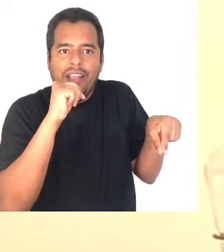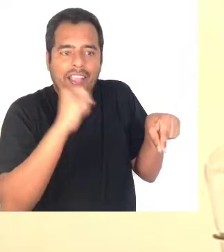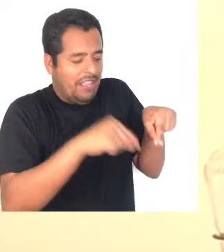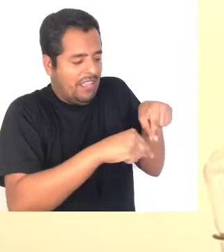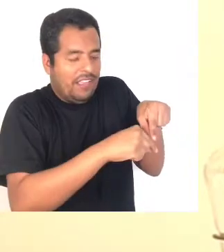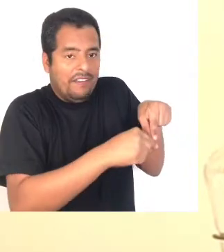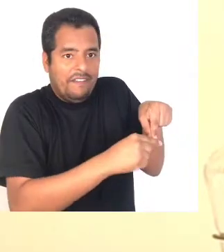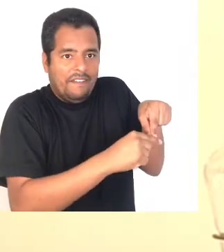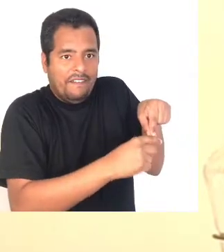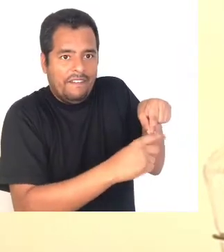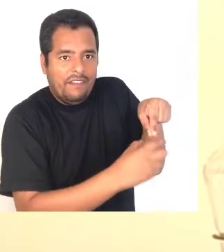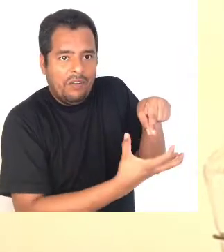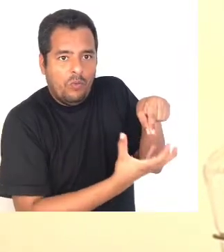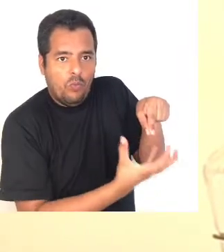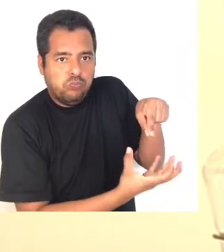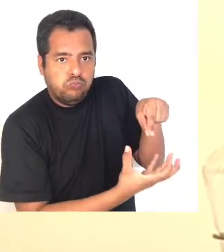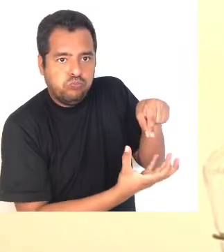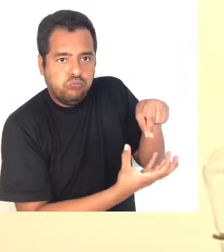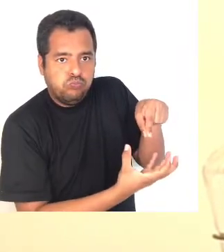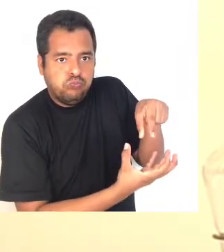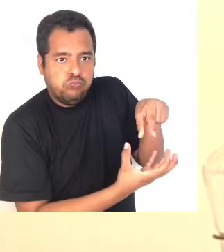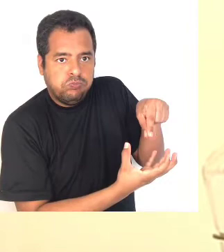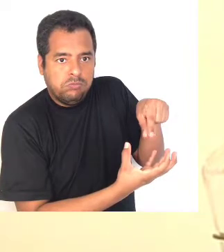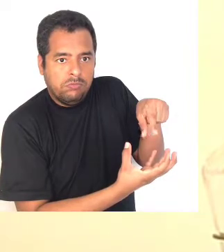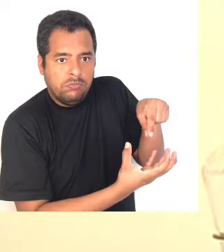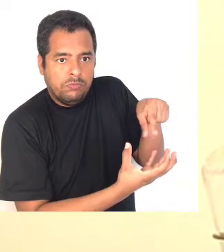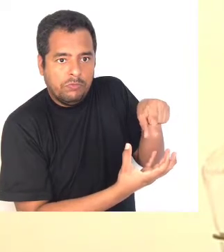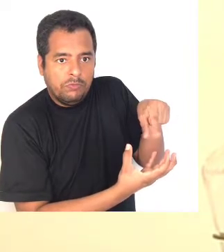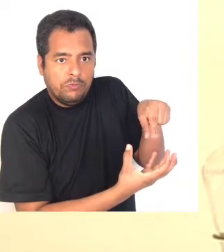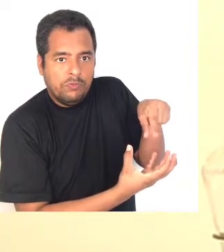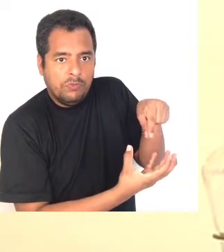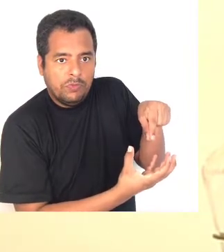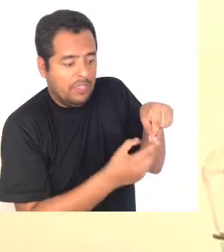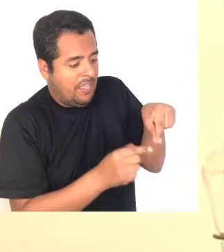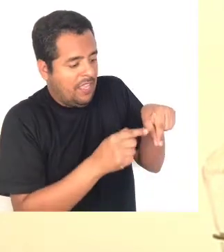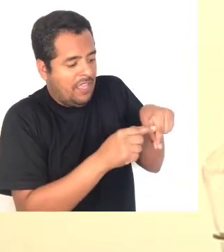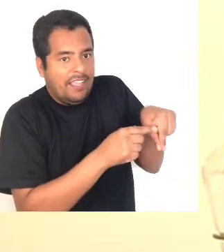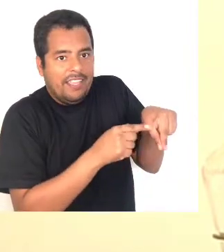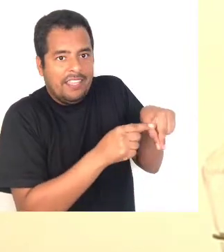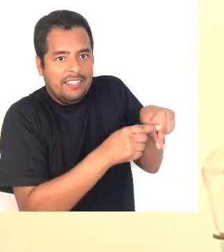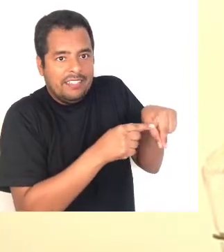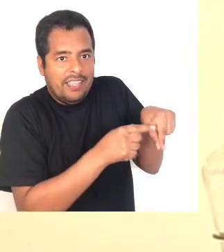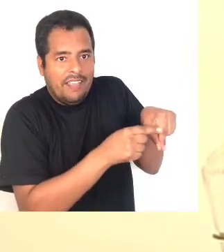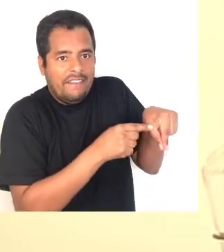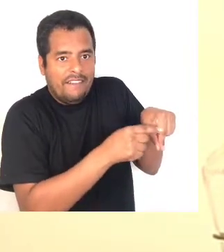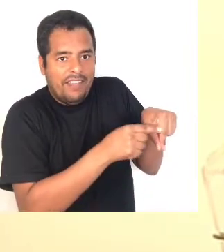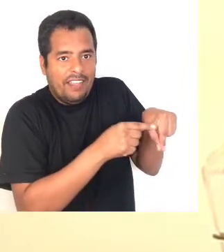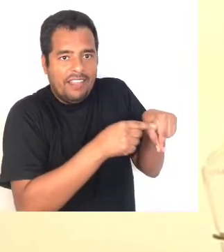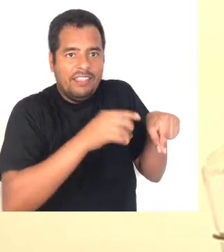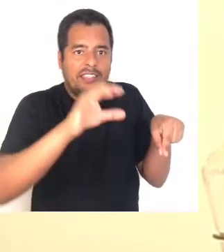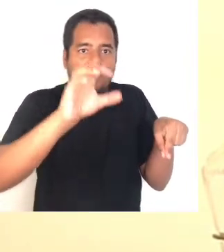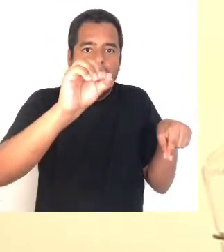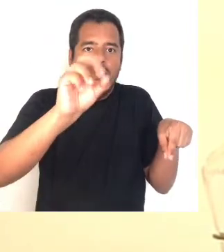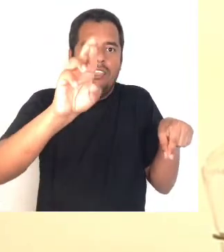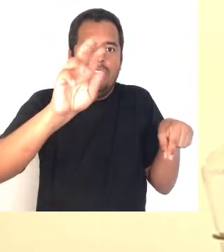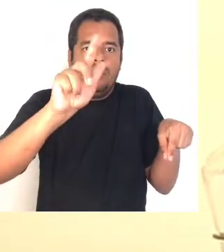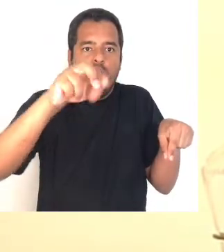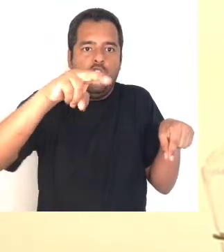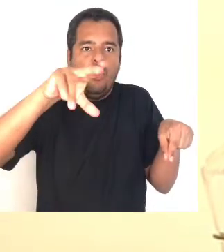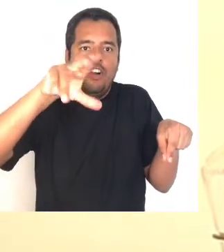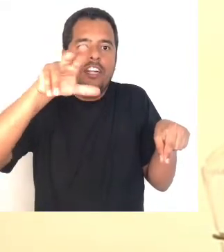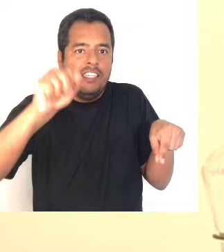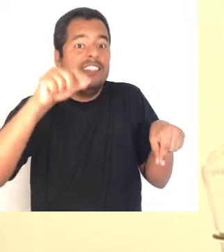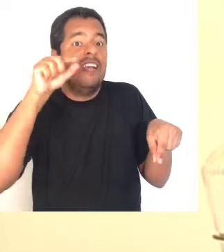fase aquosa. Eu vou coletar ela num recipiente, num RMI, e eu vou trabalhar com essa fase orgânica